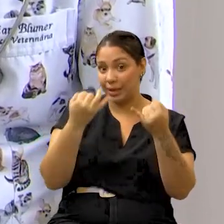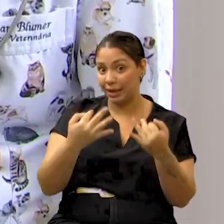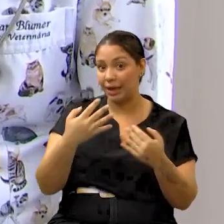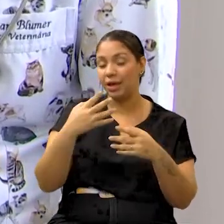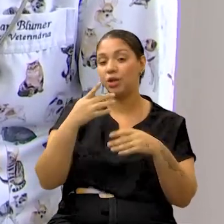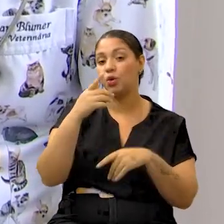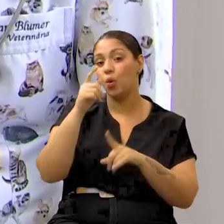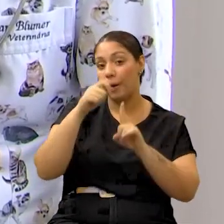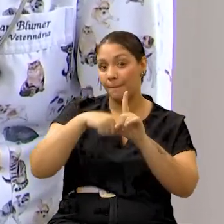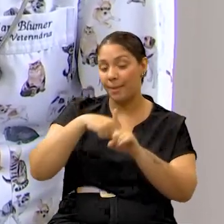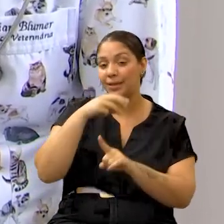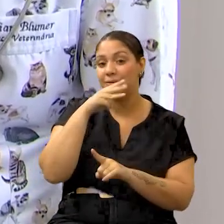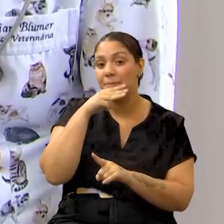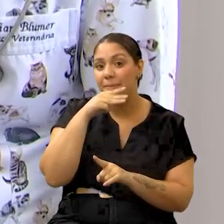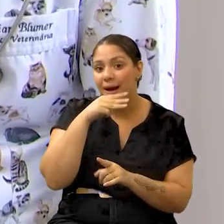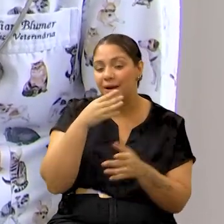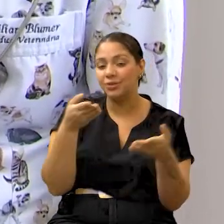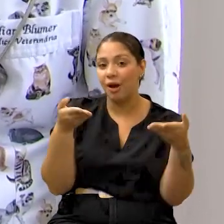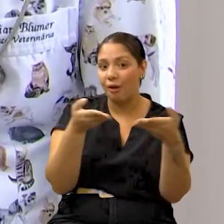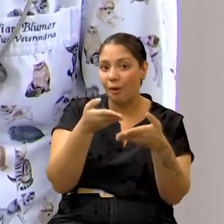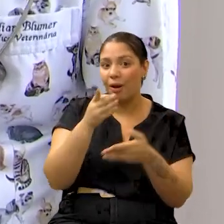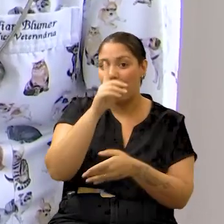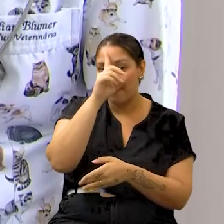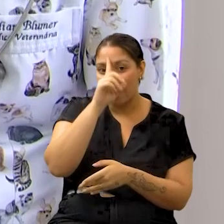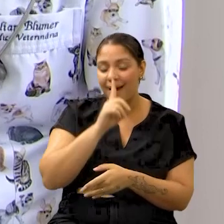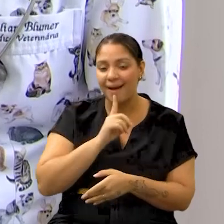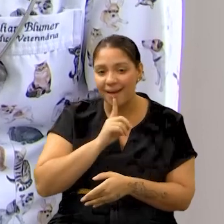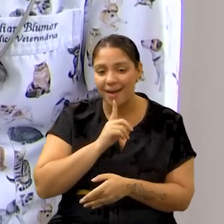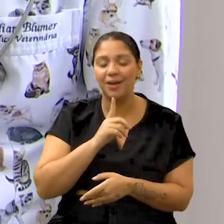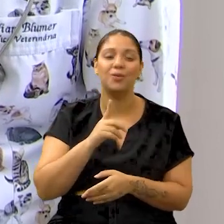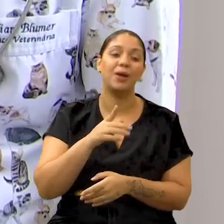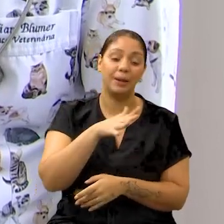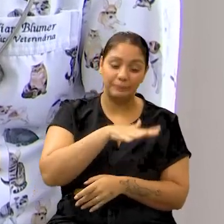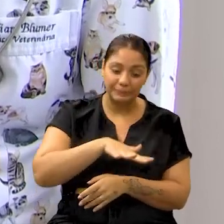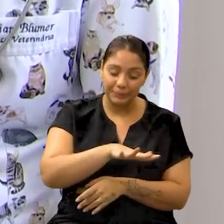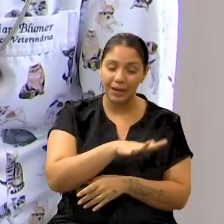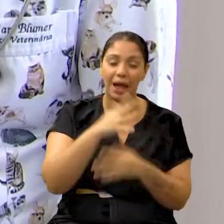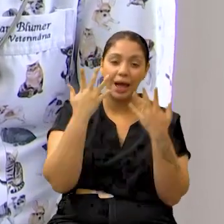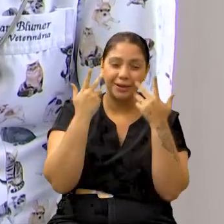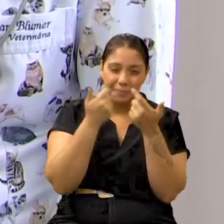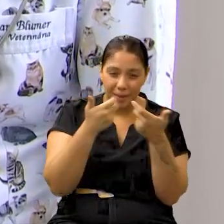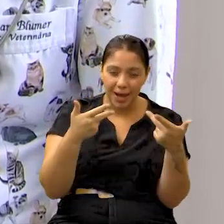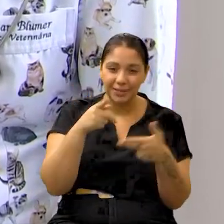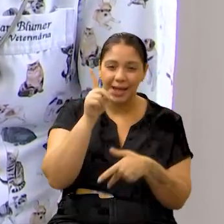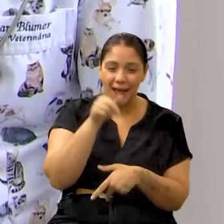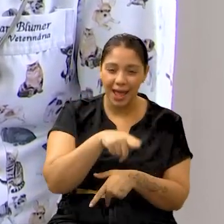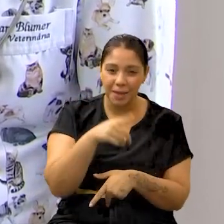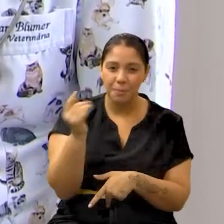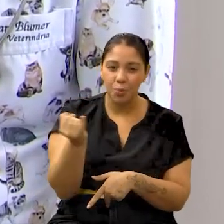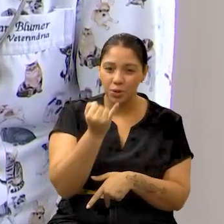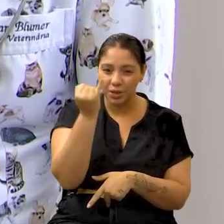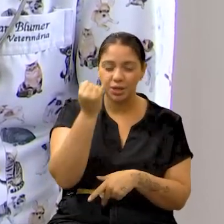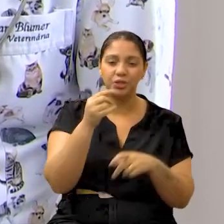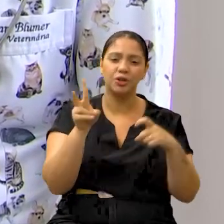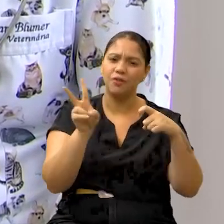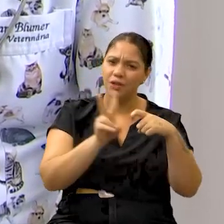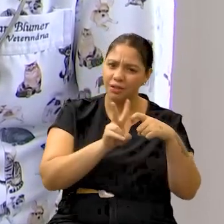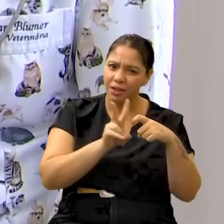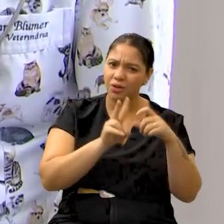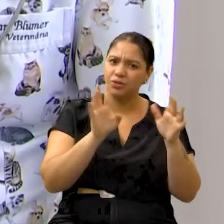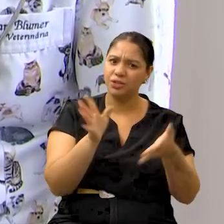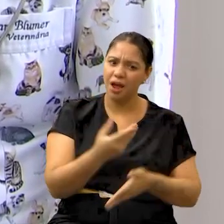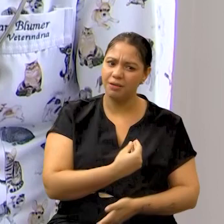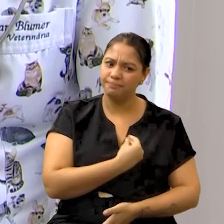março, o amarelo, PET, né? Também voltado a esse tipo de doença nos animais. É importante, você como